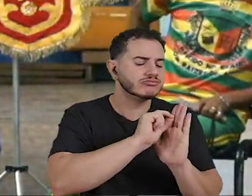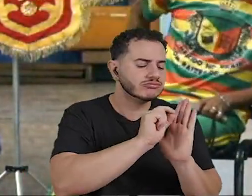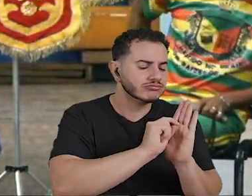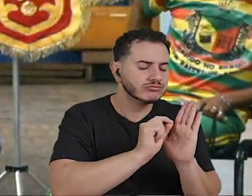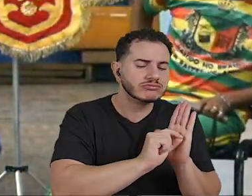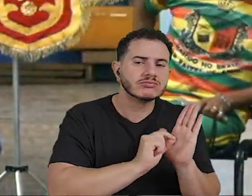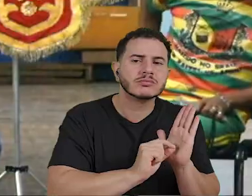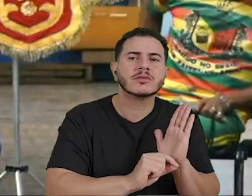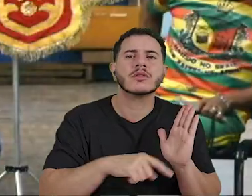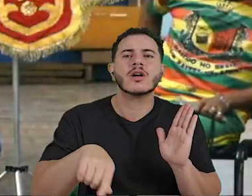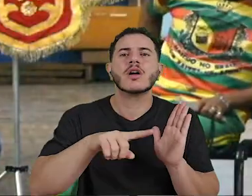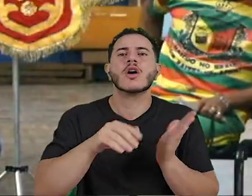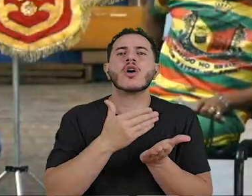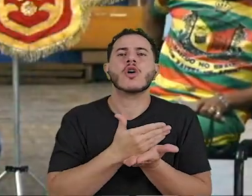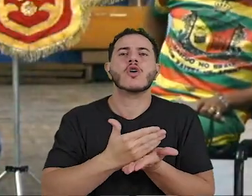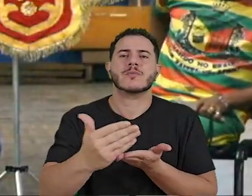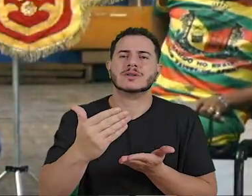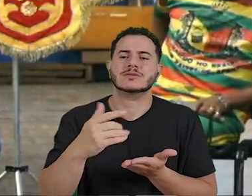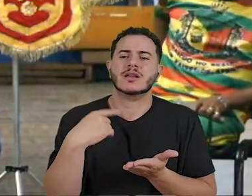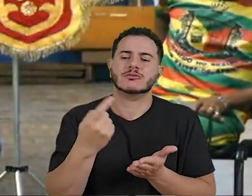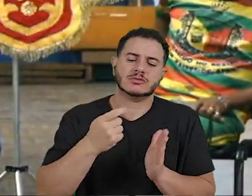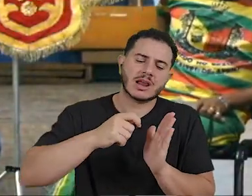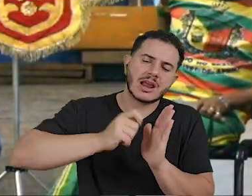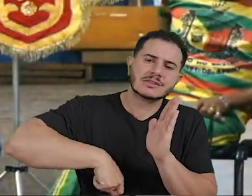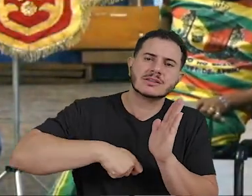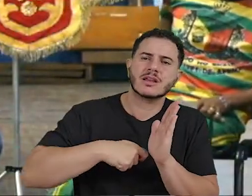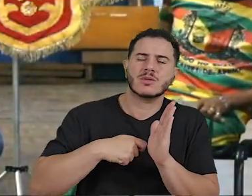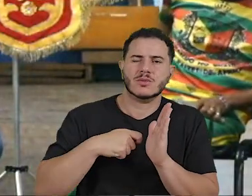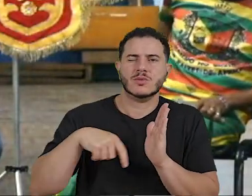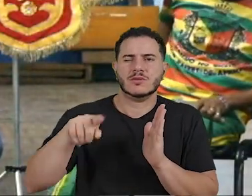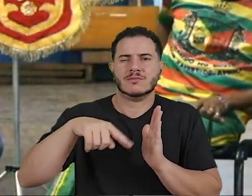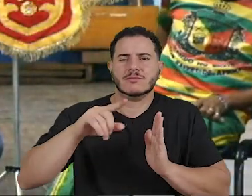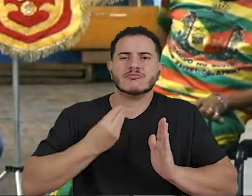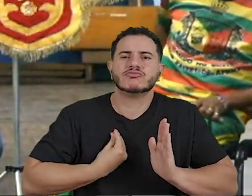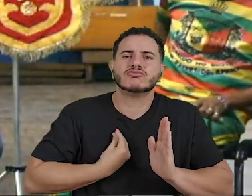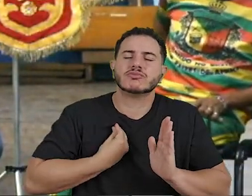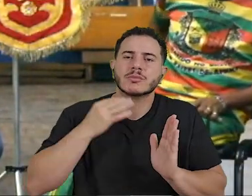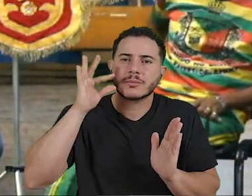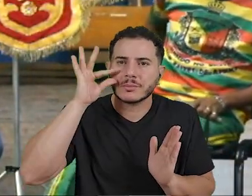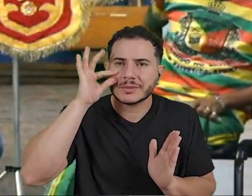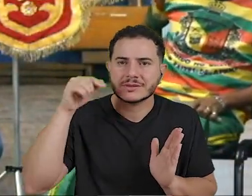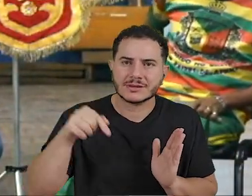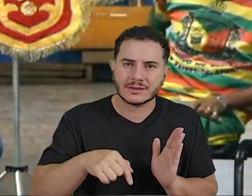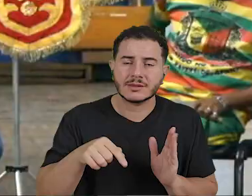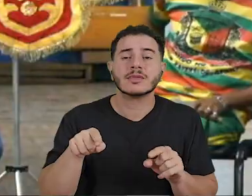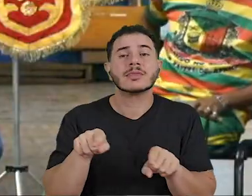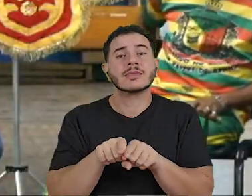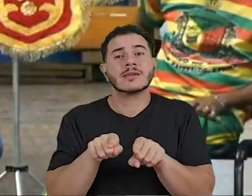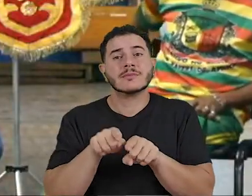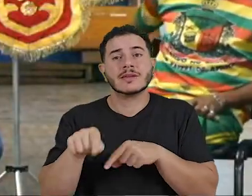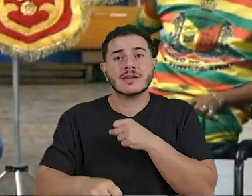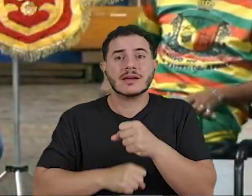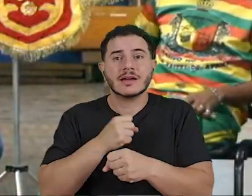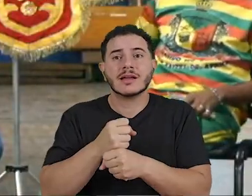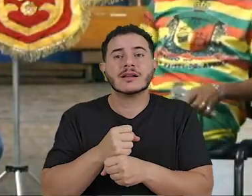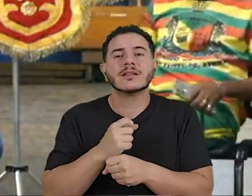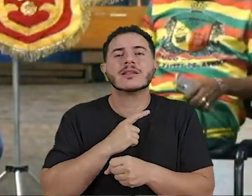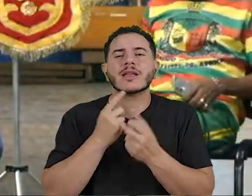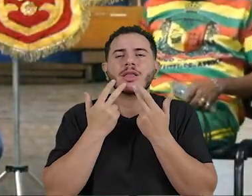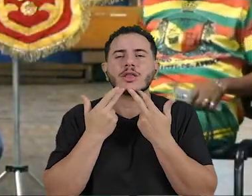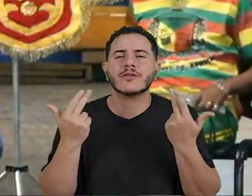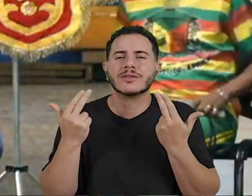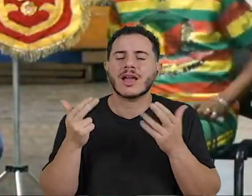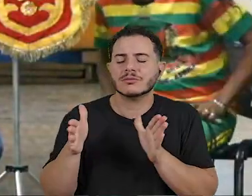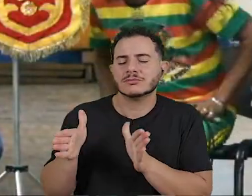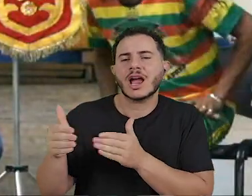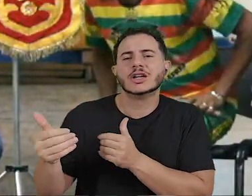mundo deixando assim sua assinatura. A gente também tem esse ano uma novidade que é uma caixinha